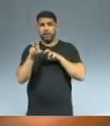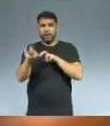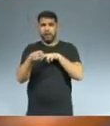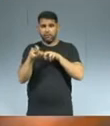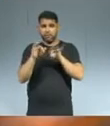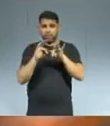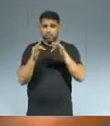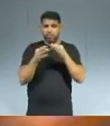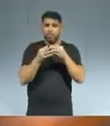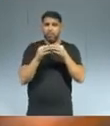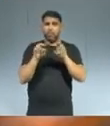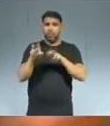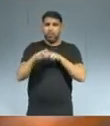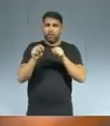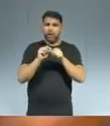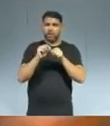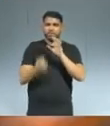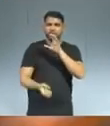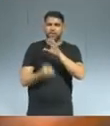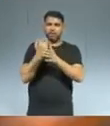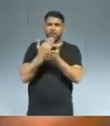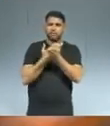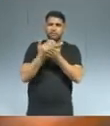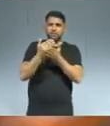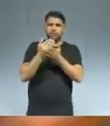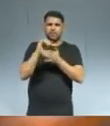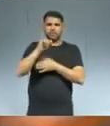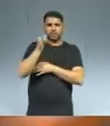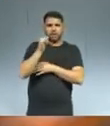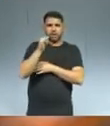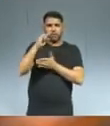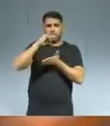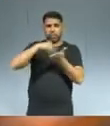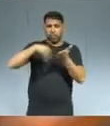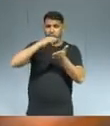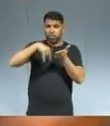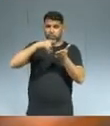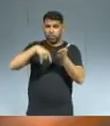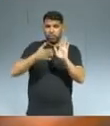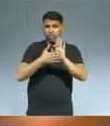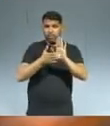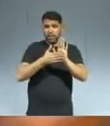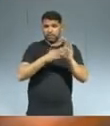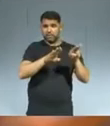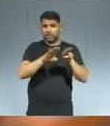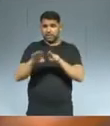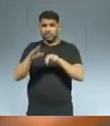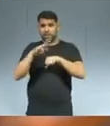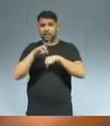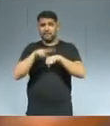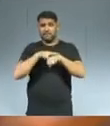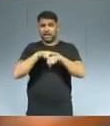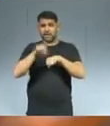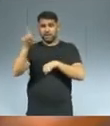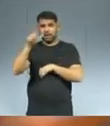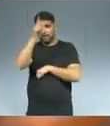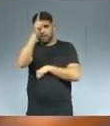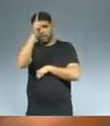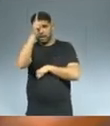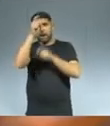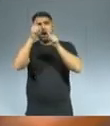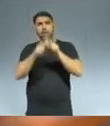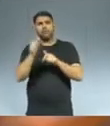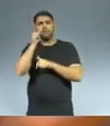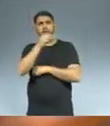Agricultura nós lançamos este ano na em janeiro um documento lá na semana verde na Alemanha